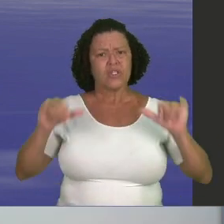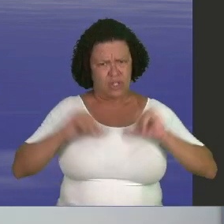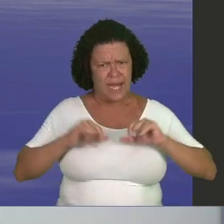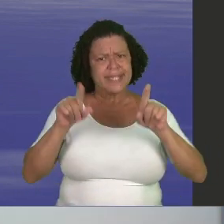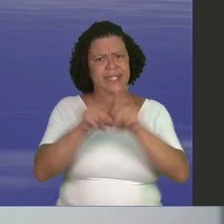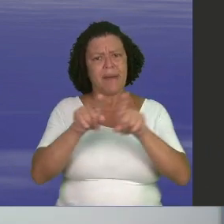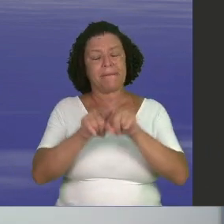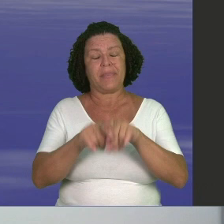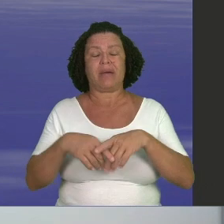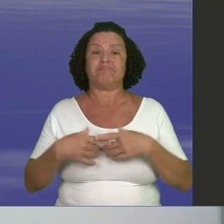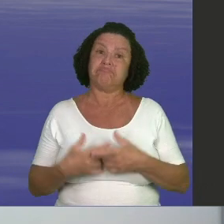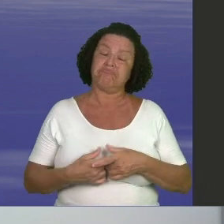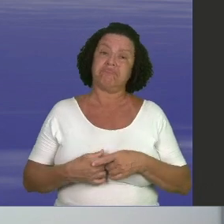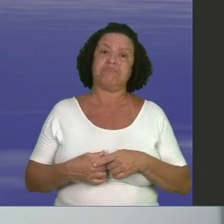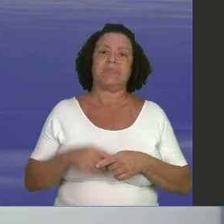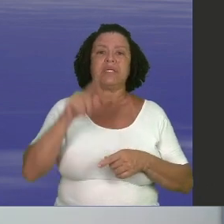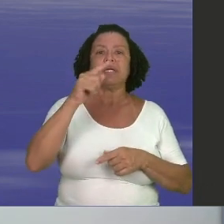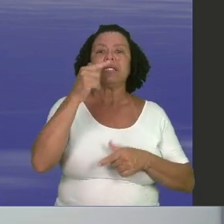está trabalhando